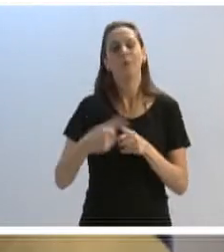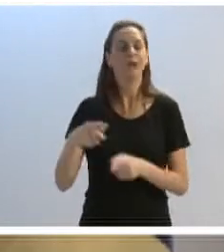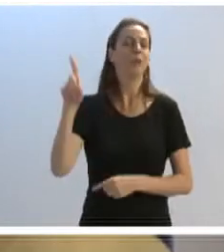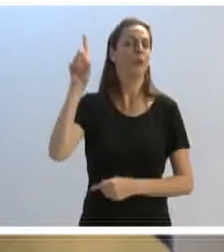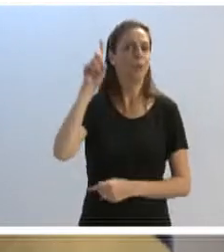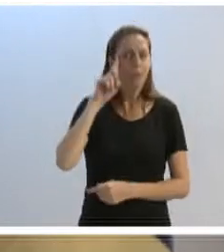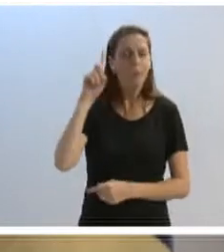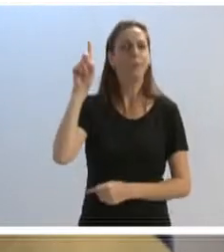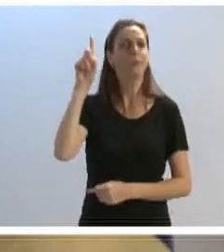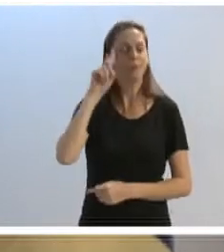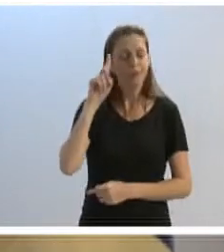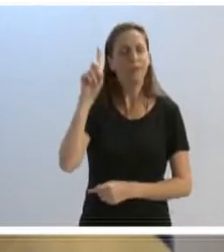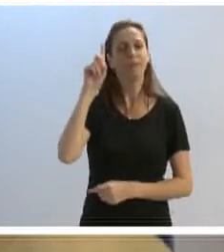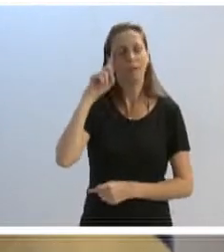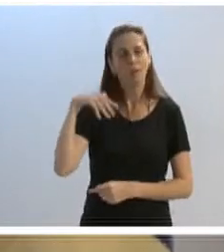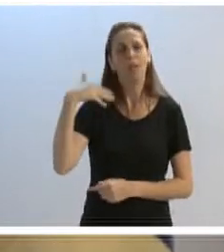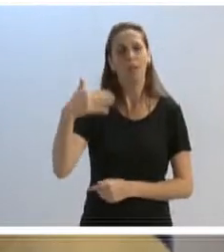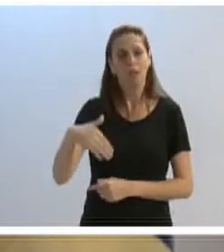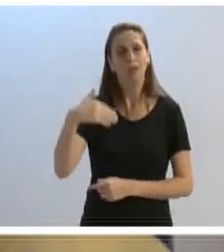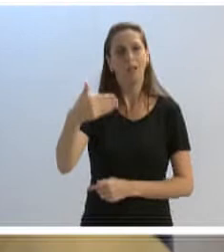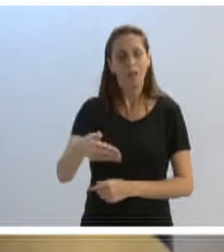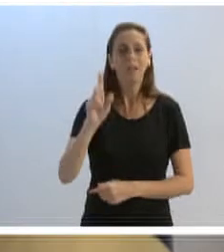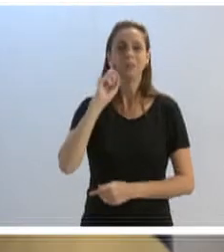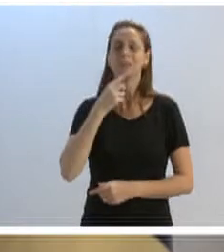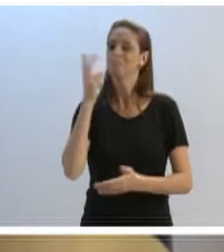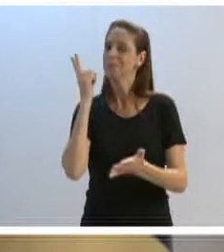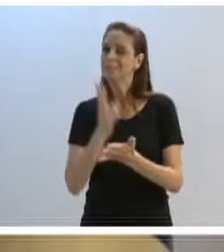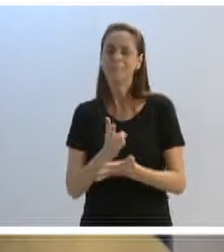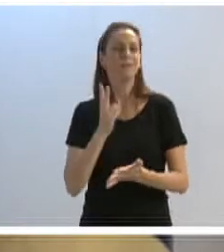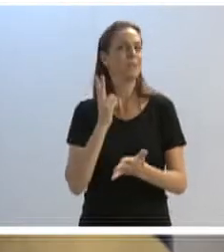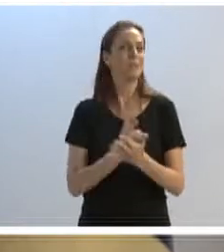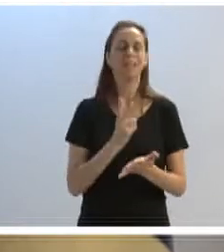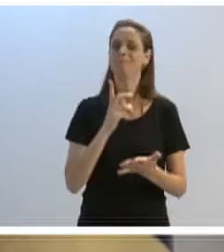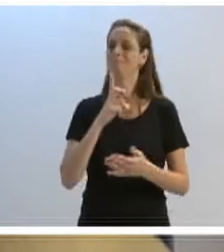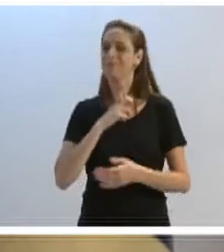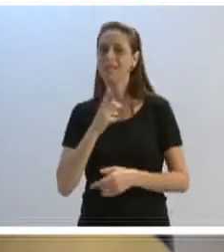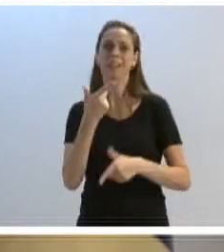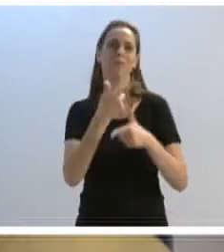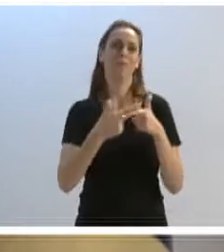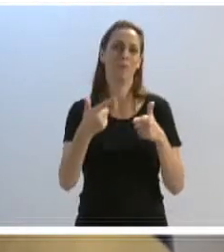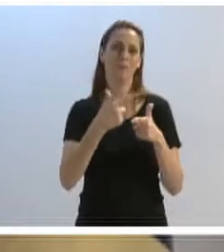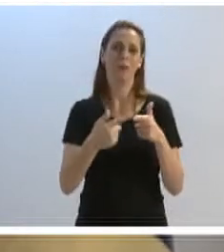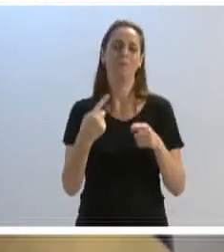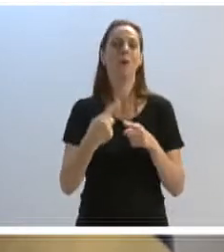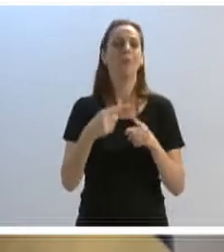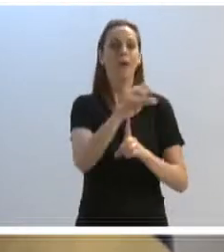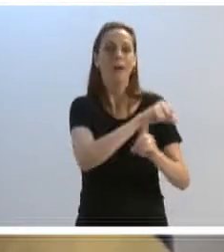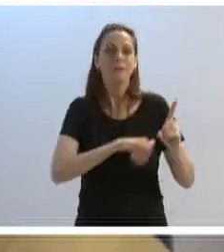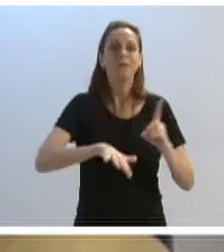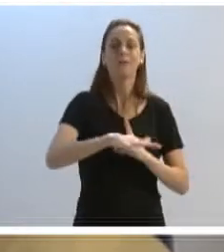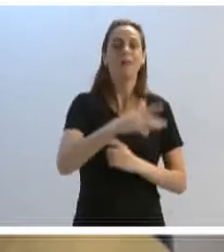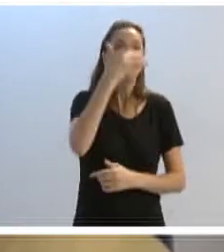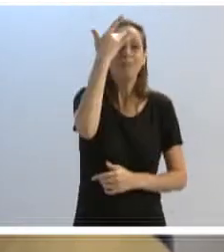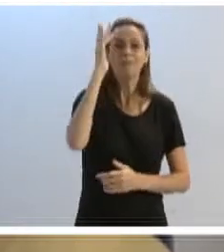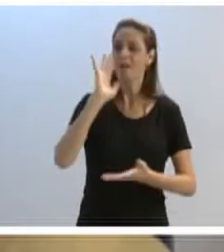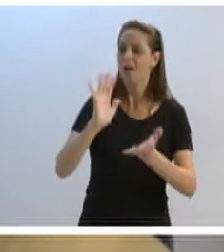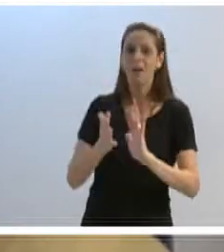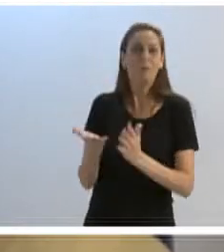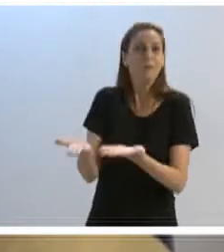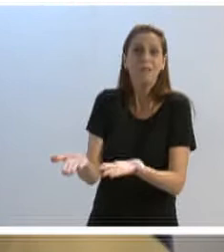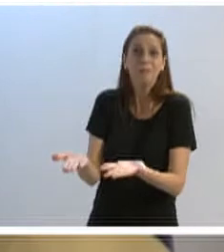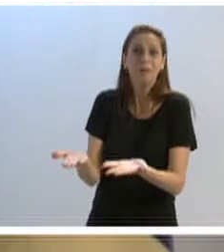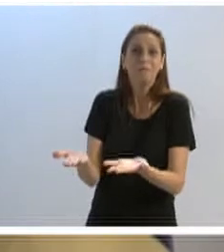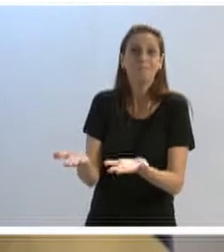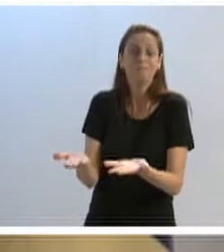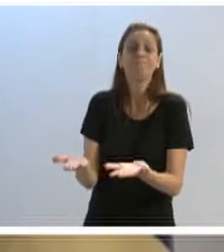dias os surdos se deparam com problemas de a sociedade organizada não saber o Libras. Além